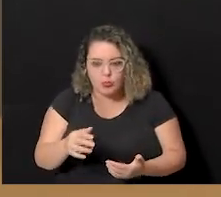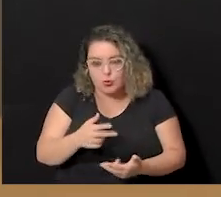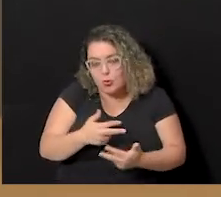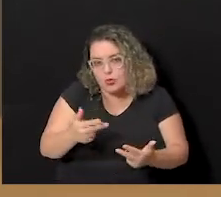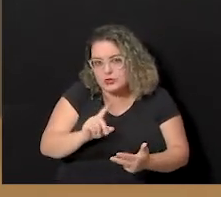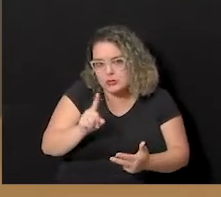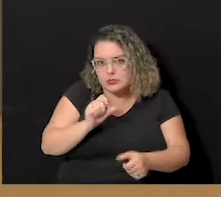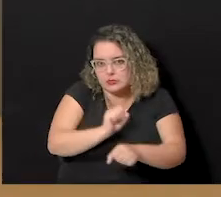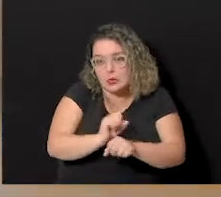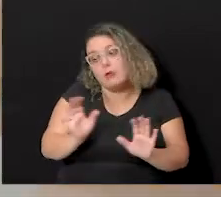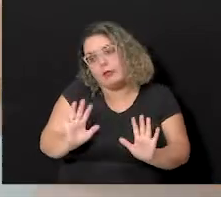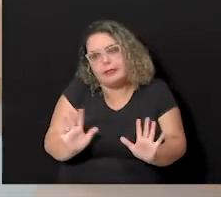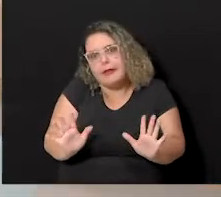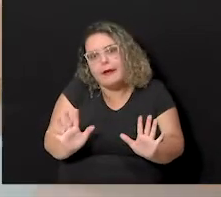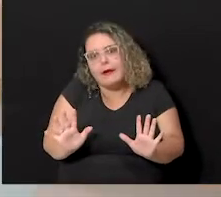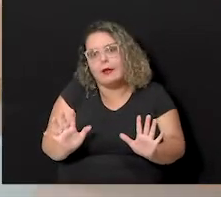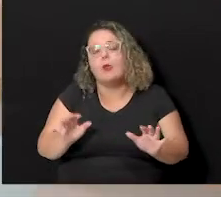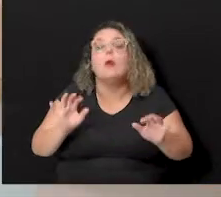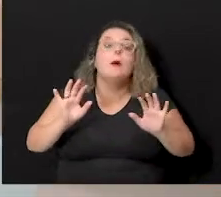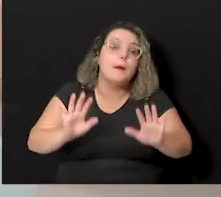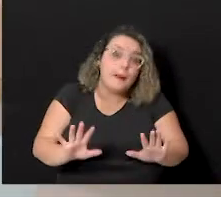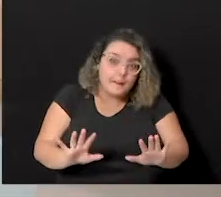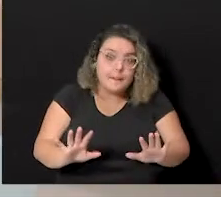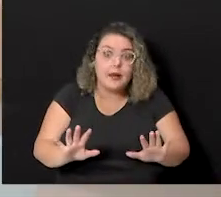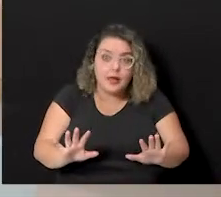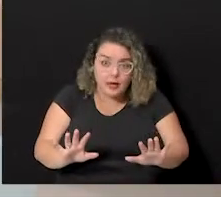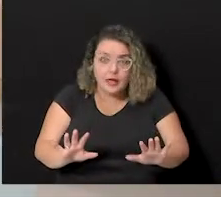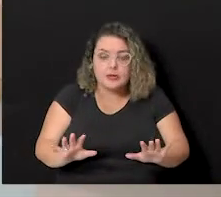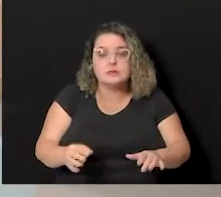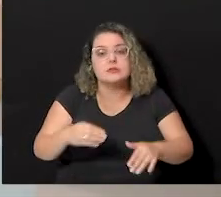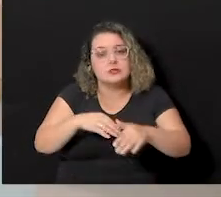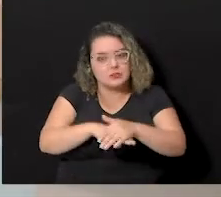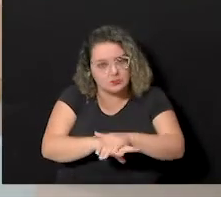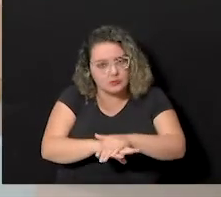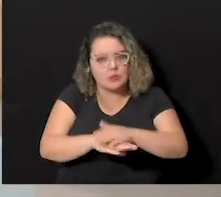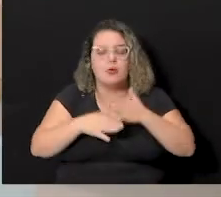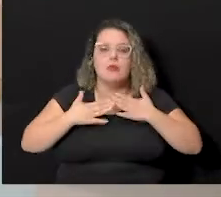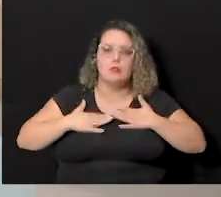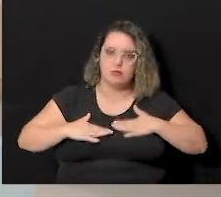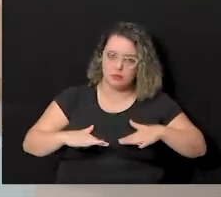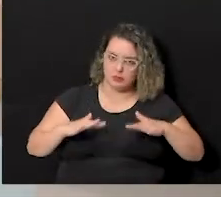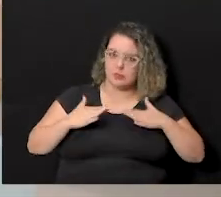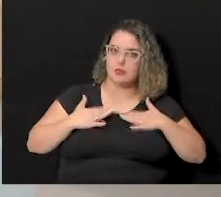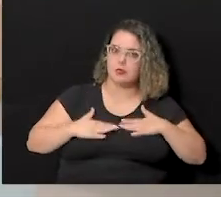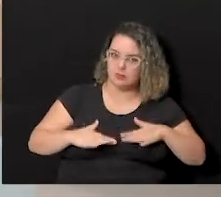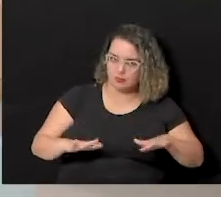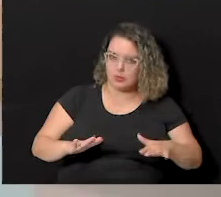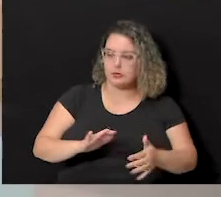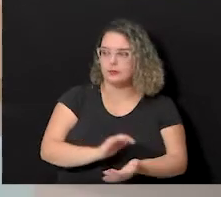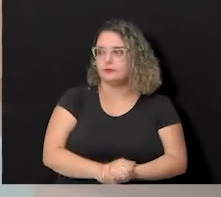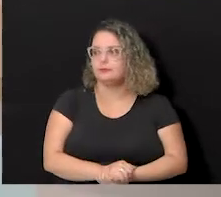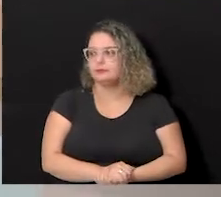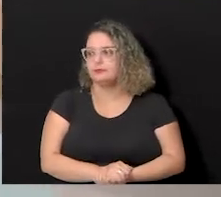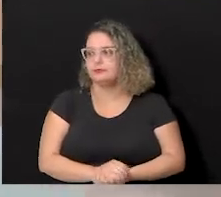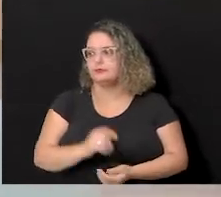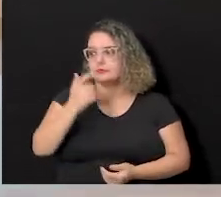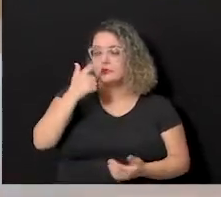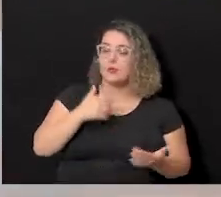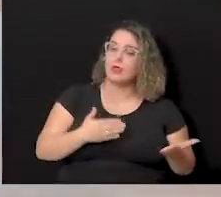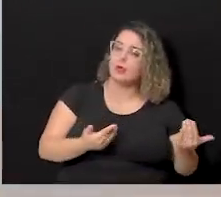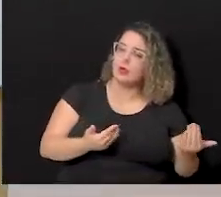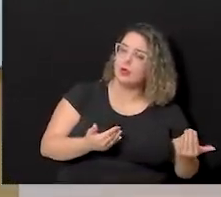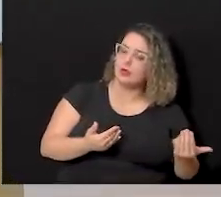eu garanto para você que ter essa reserva vai fazer você ter um sono bem mais tranquilo no final do dia. Eu sou